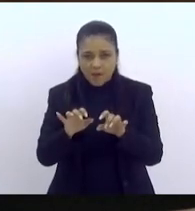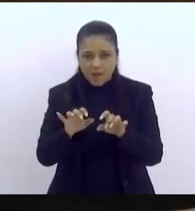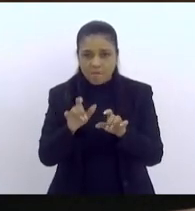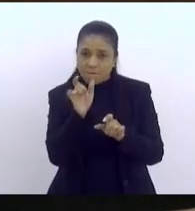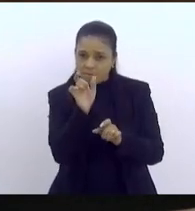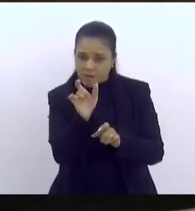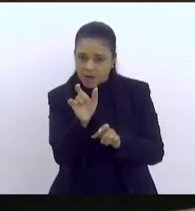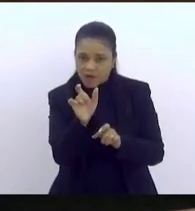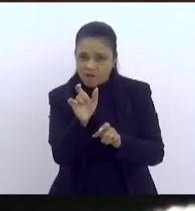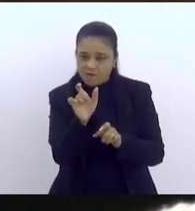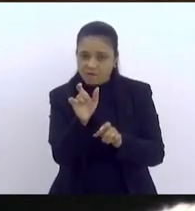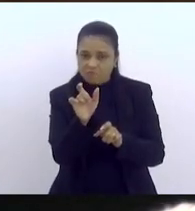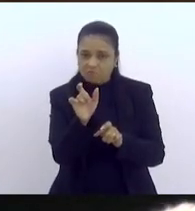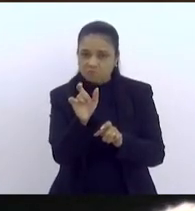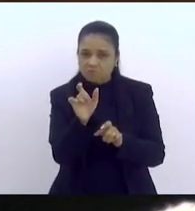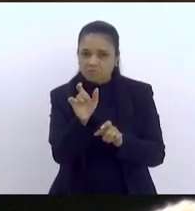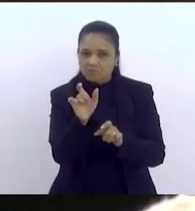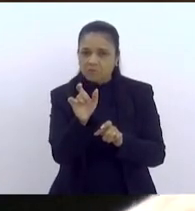Hein, Marquinhos?